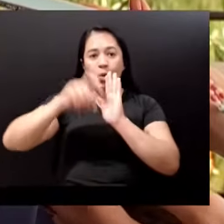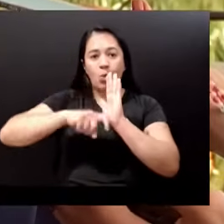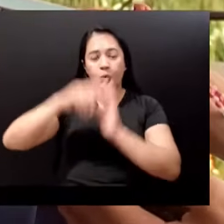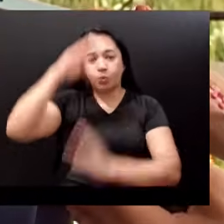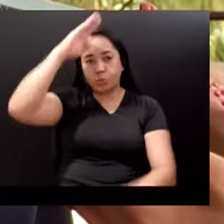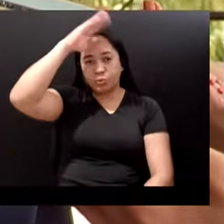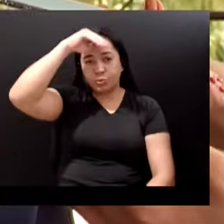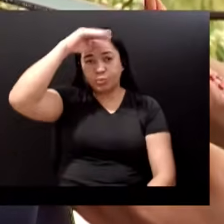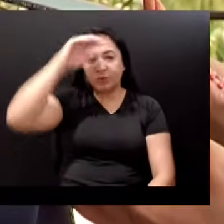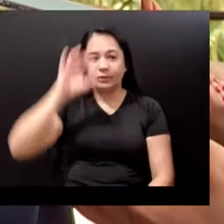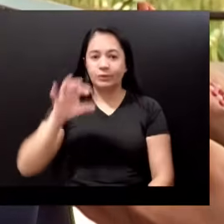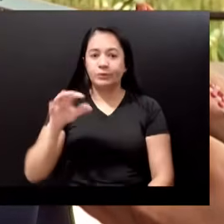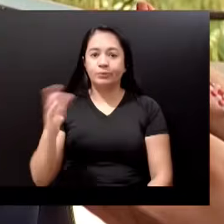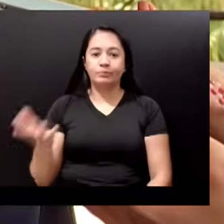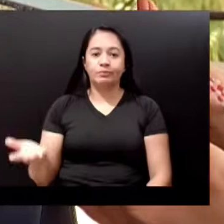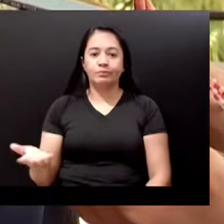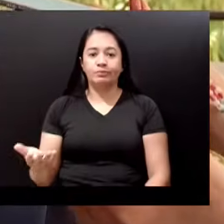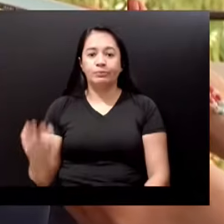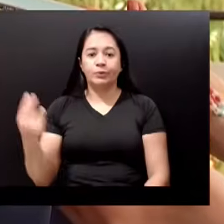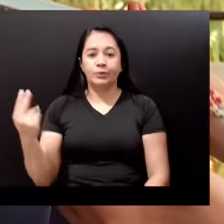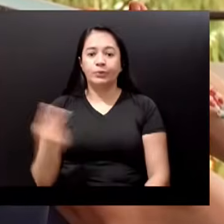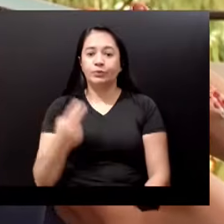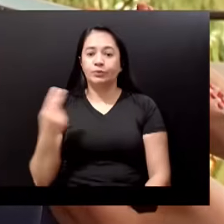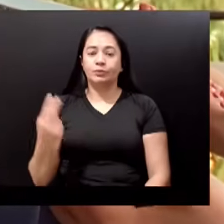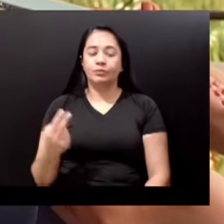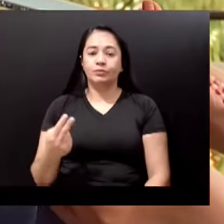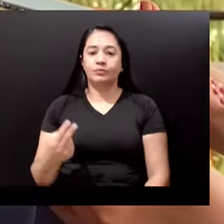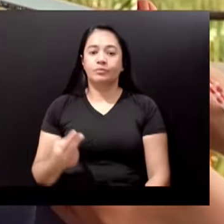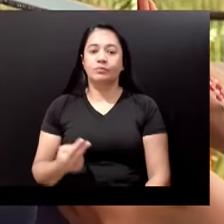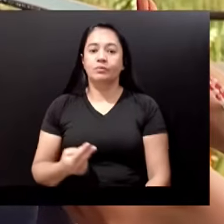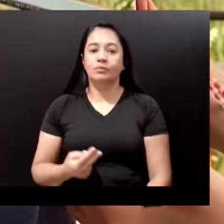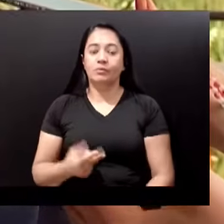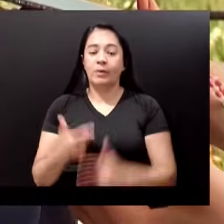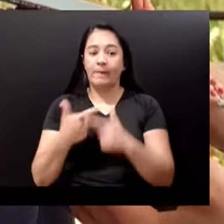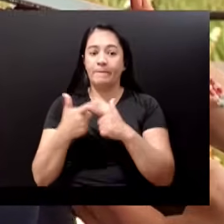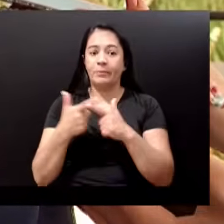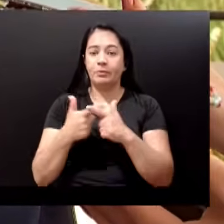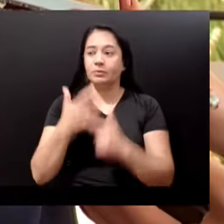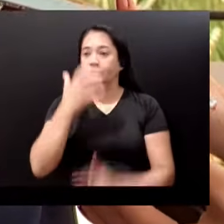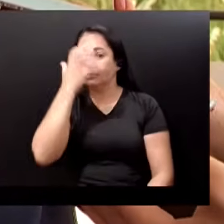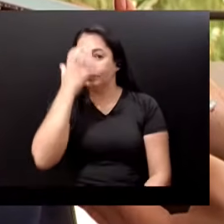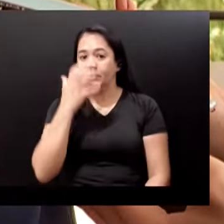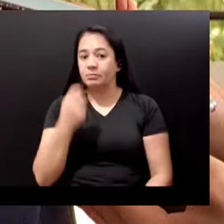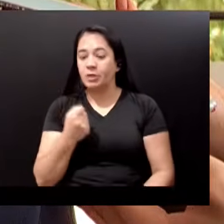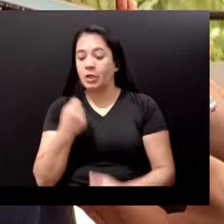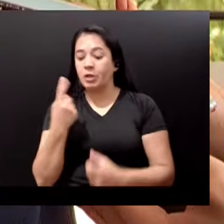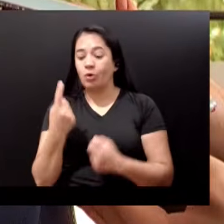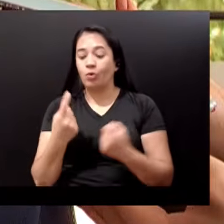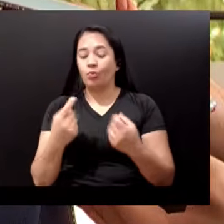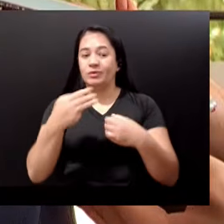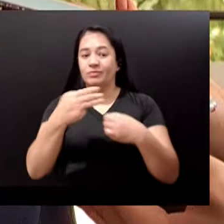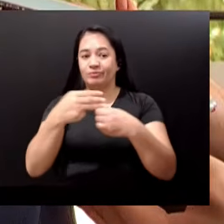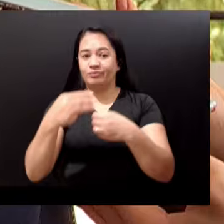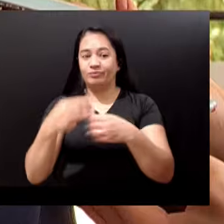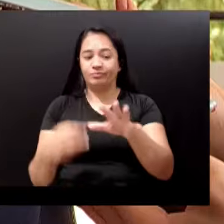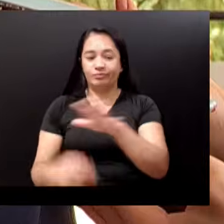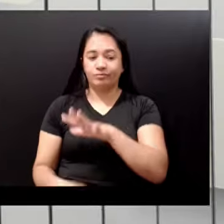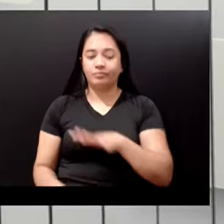praticamente inviabiliza e traz problemas muito grandes para alguns municípios da região.